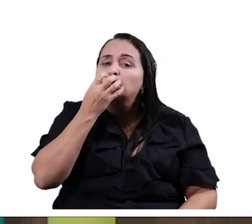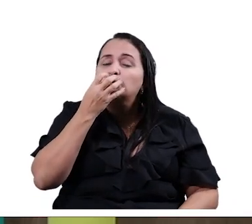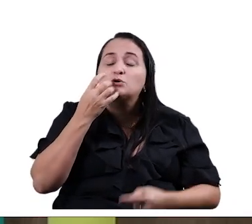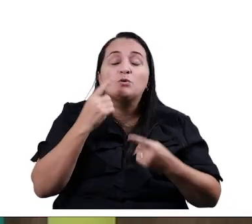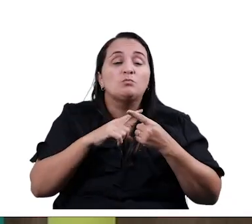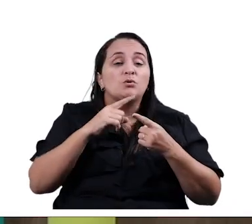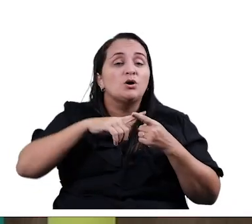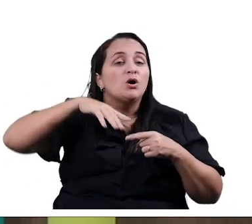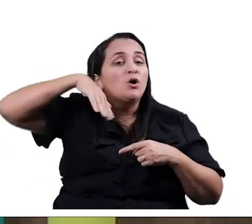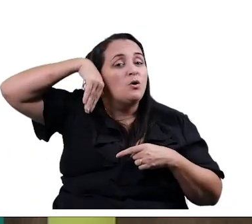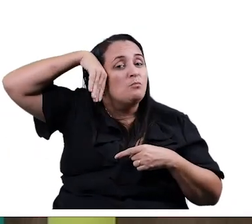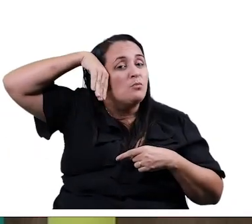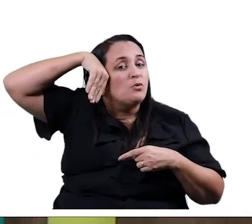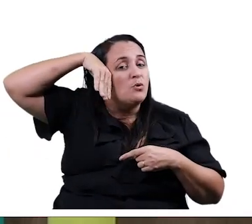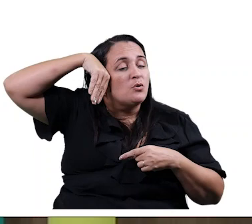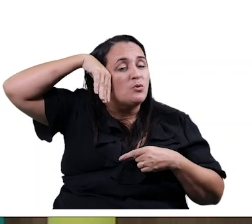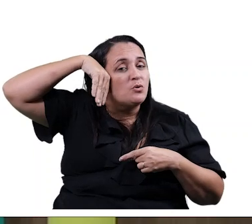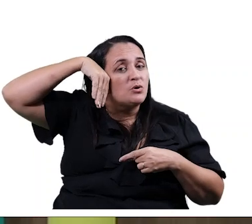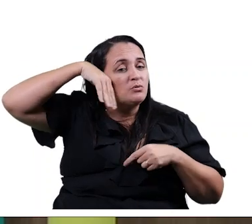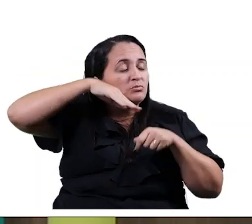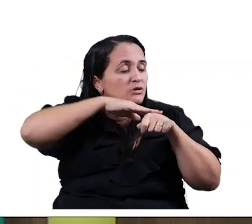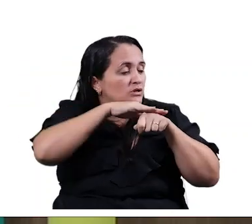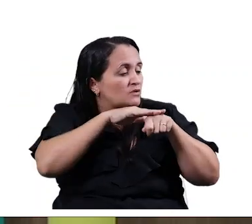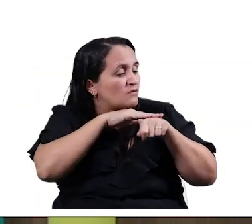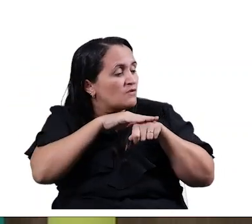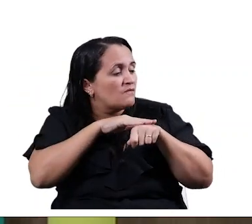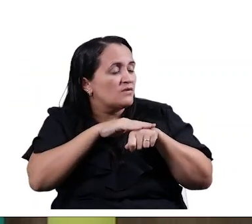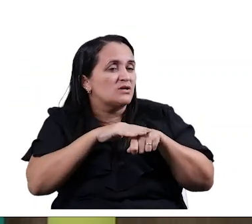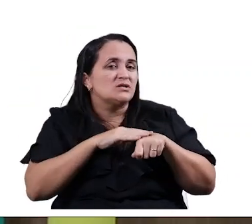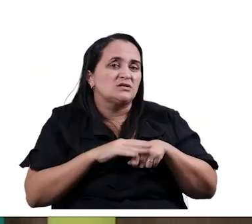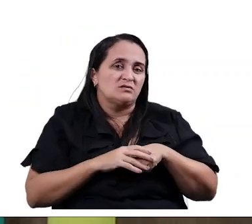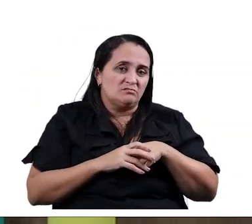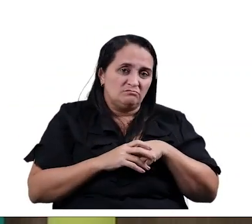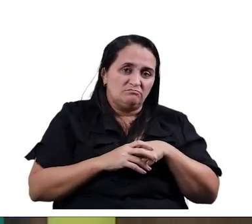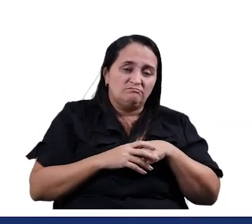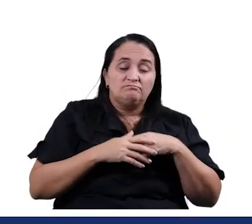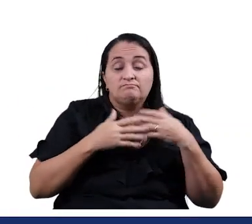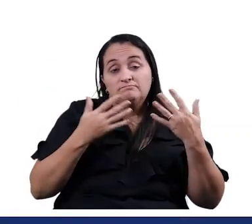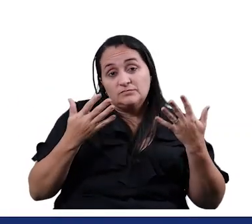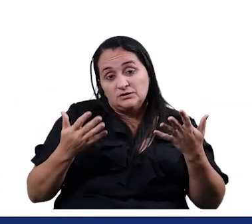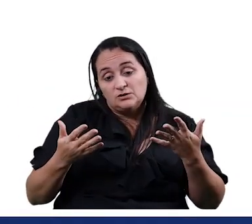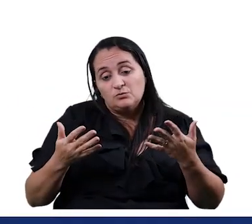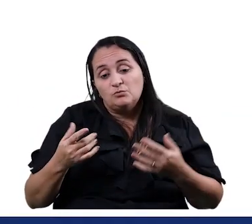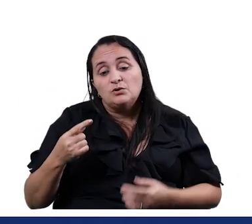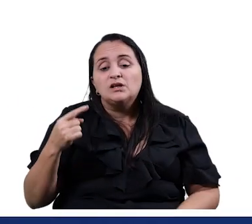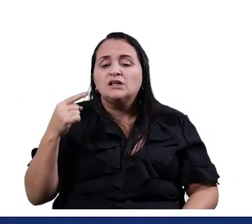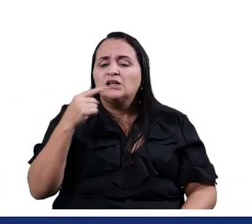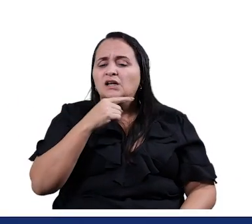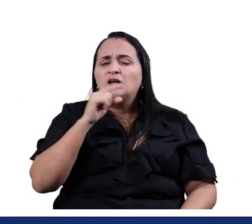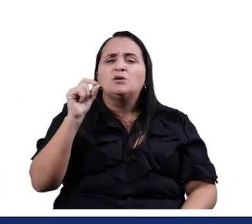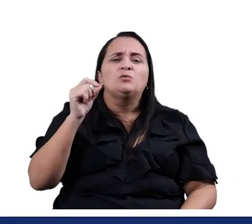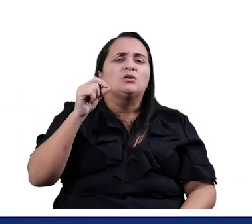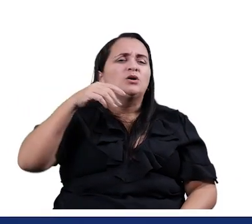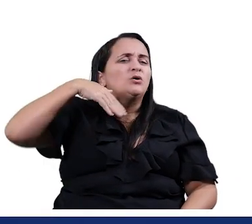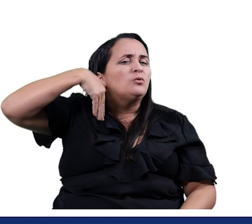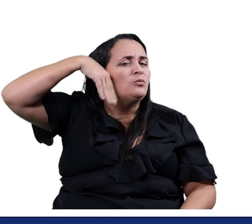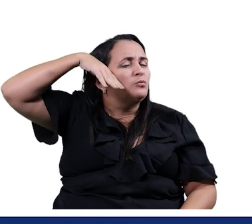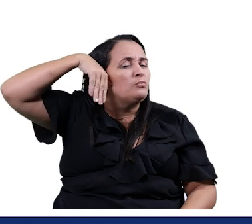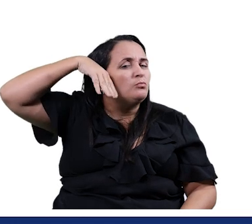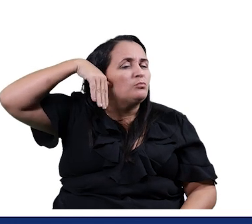estava conversando com o cachorro. Então, o lhe faz referência ao cachorro. E aqui, o